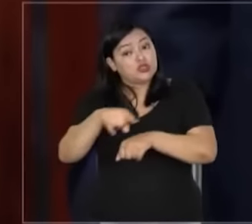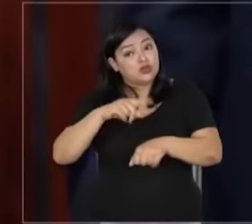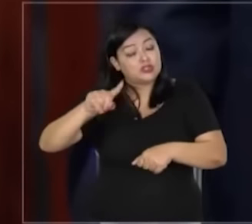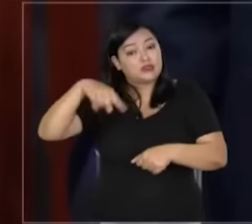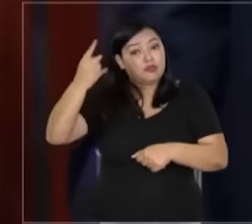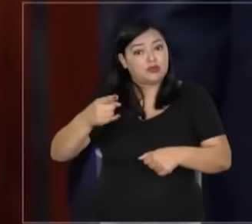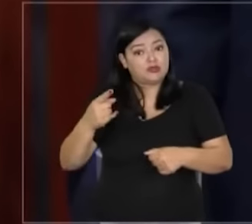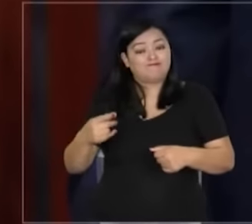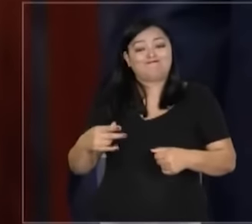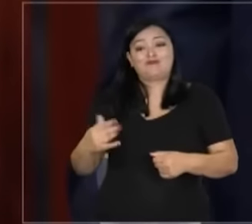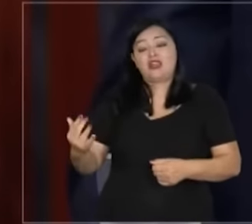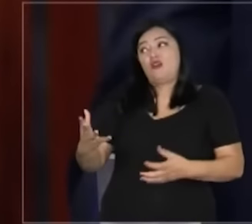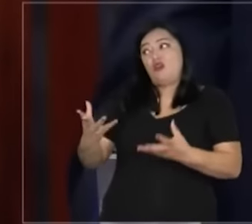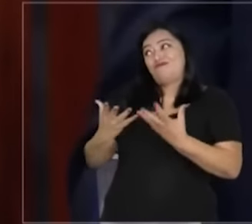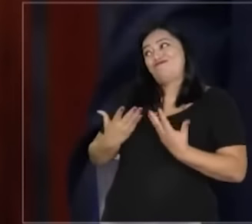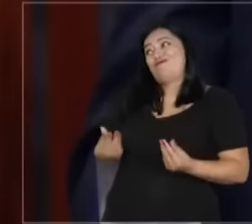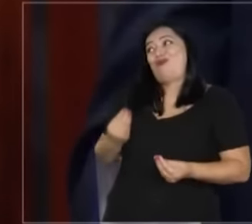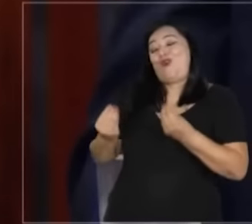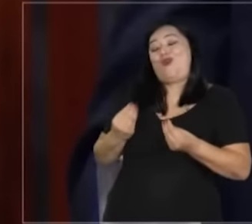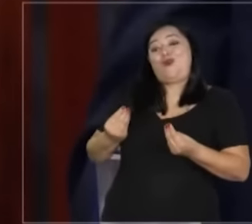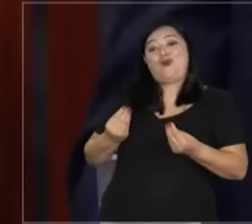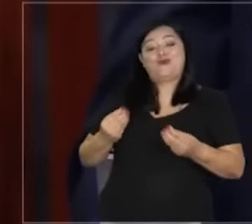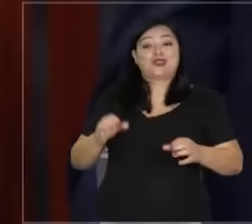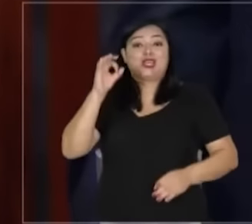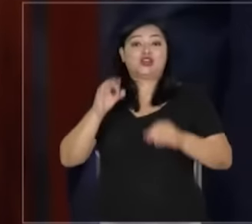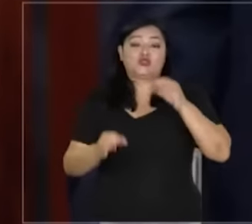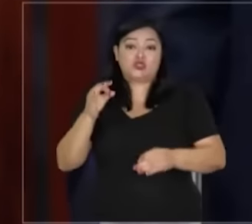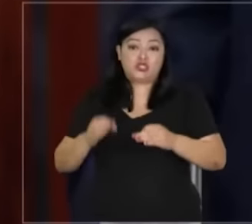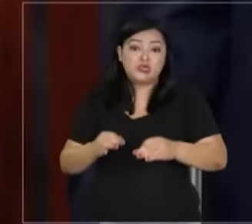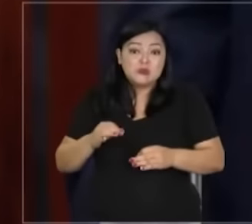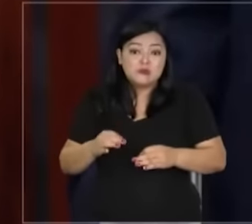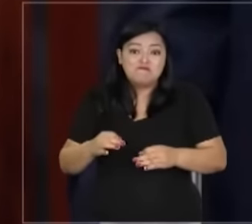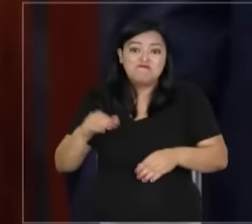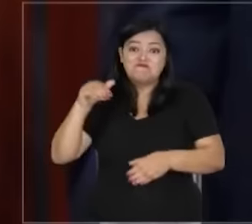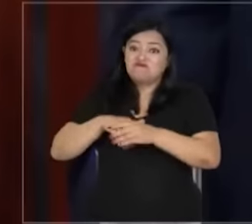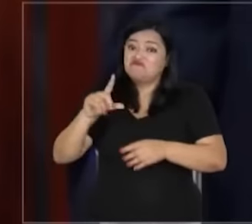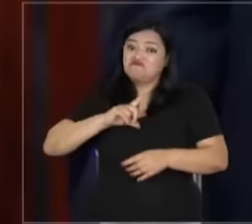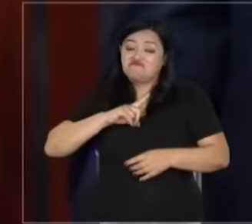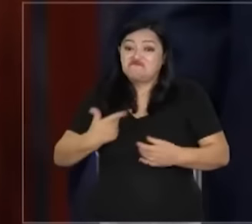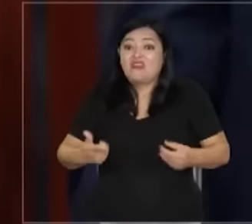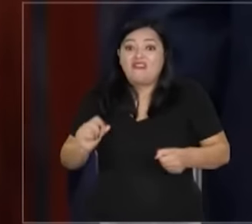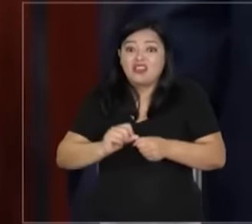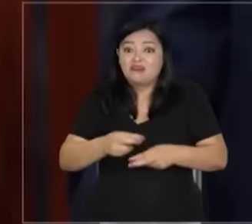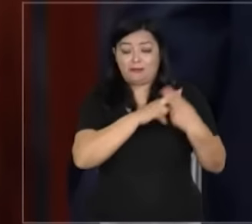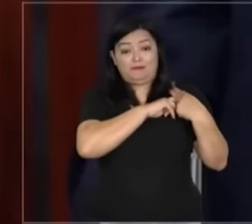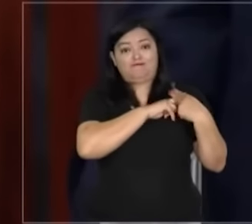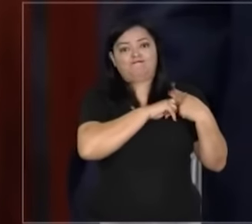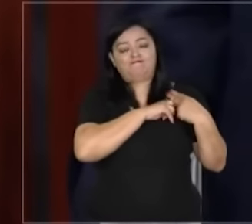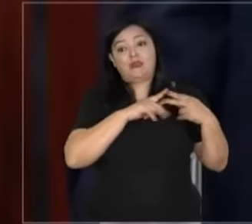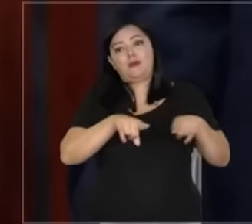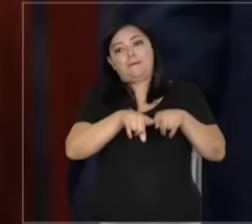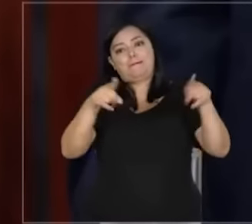está cumprindo a sua função, é realmente e muito longe num pensamento, eu acho. Mas, de toda sorte, sobre um